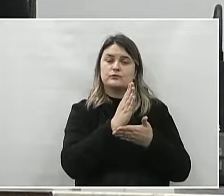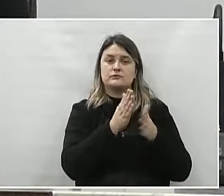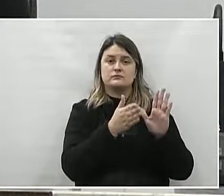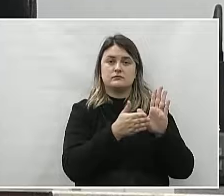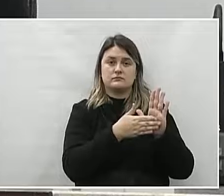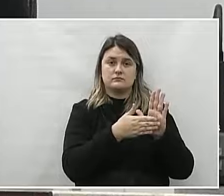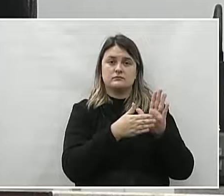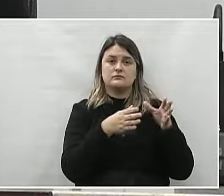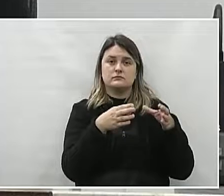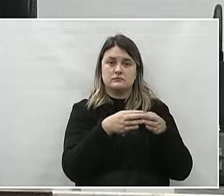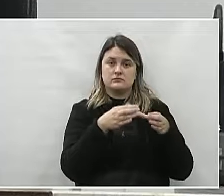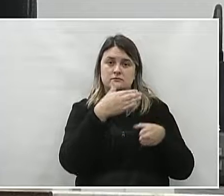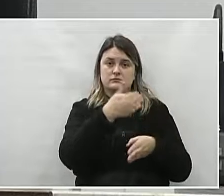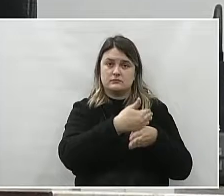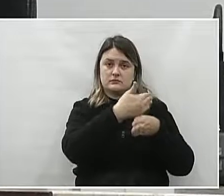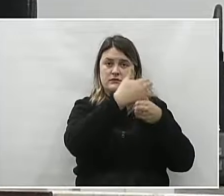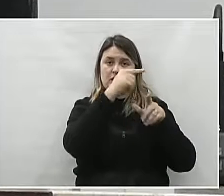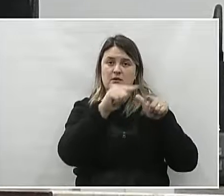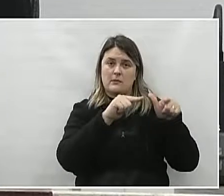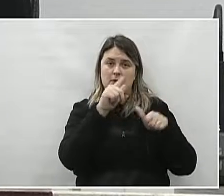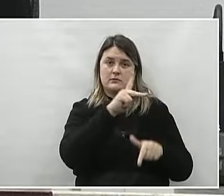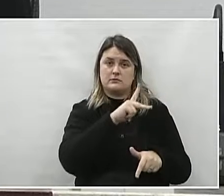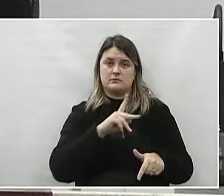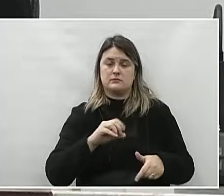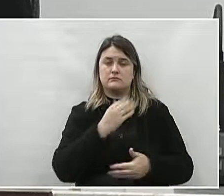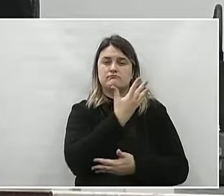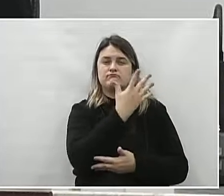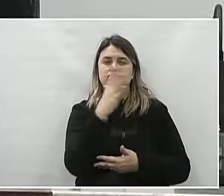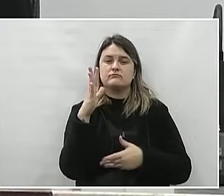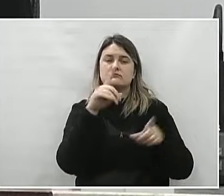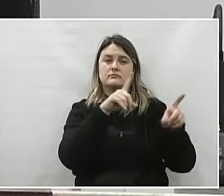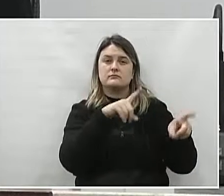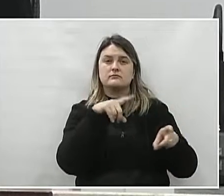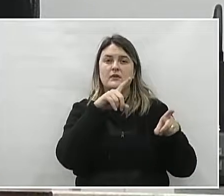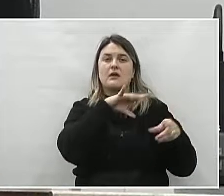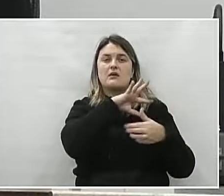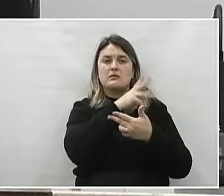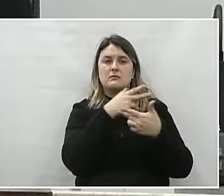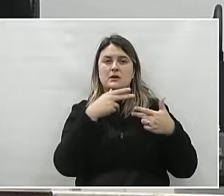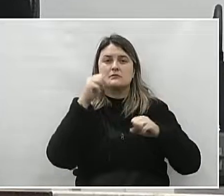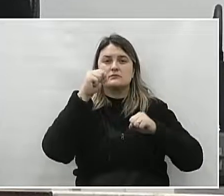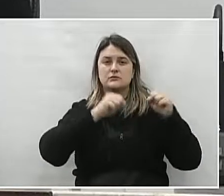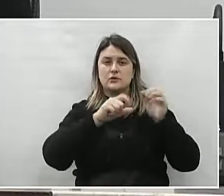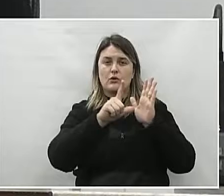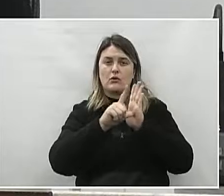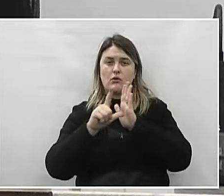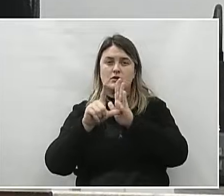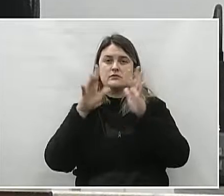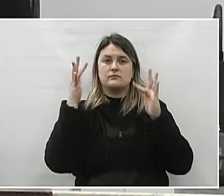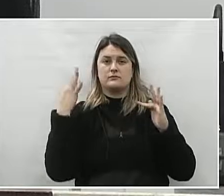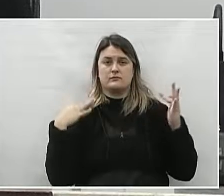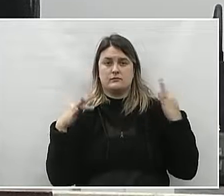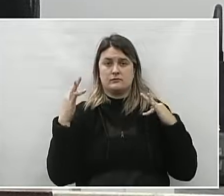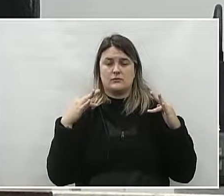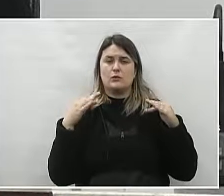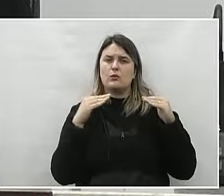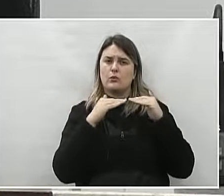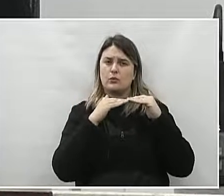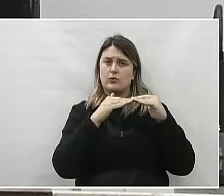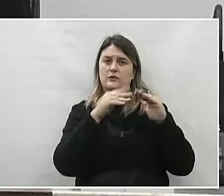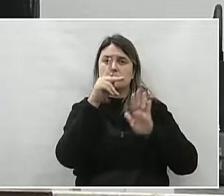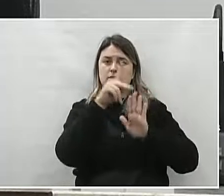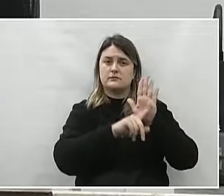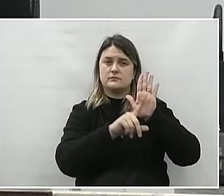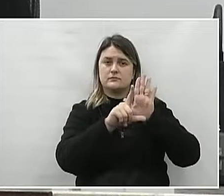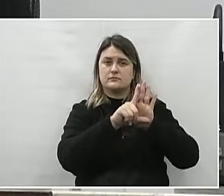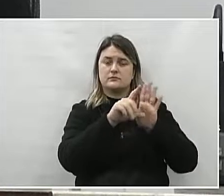fundamentado da Comissão de Obras, Serviços Públicos, Meio Ambiente, Agricultura, Pecuária, Indústria e Comércio e Turismo. Favorável